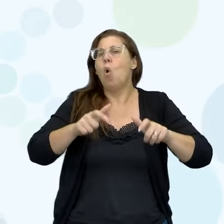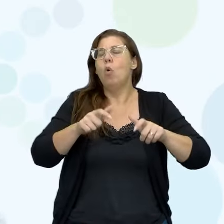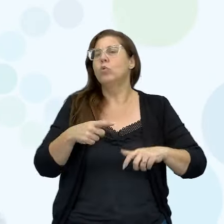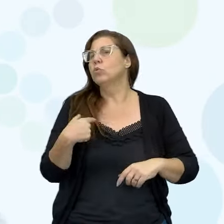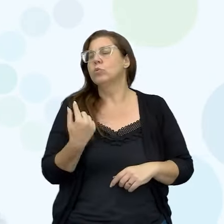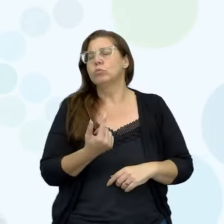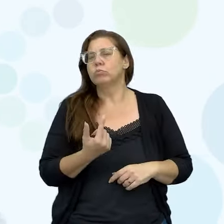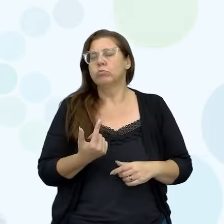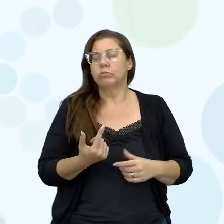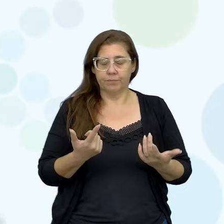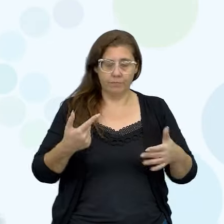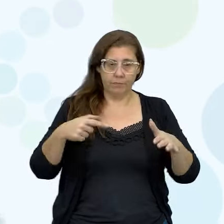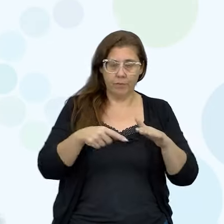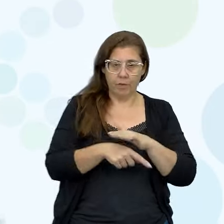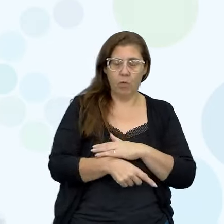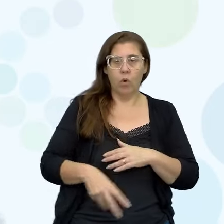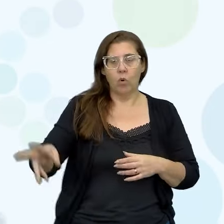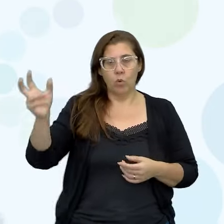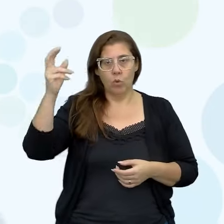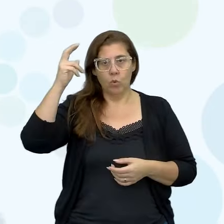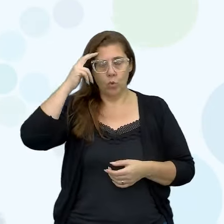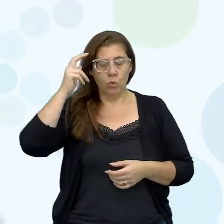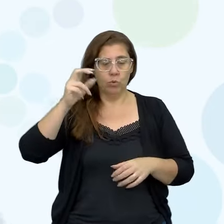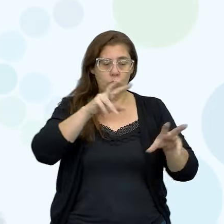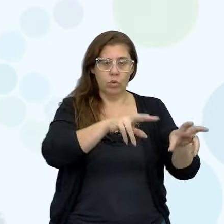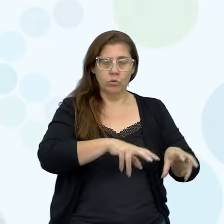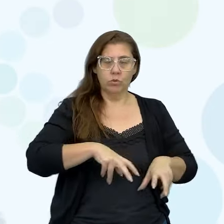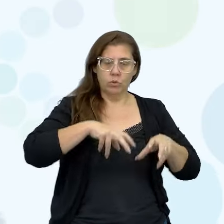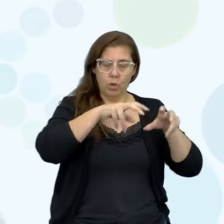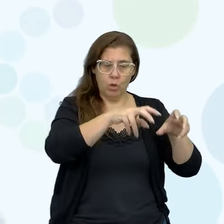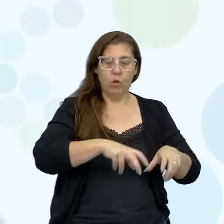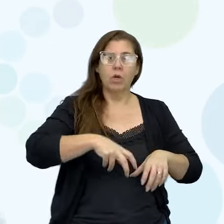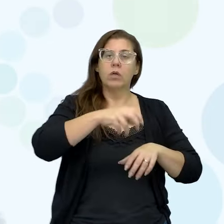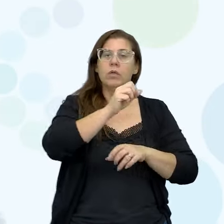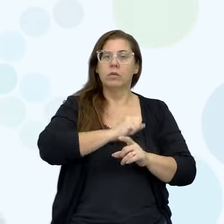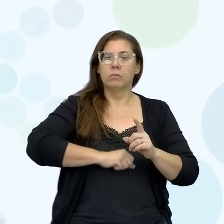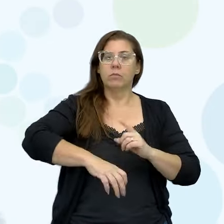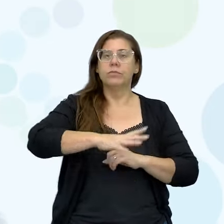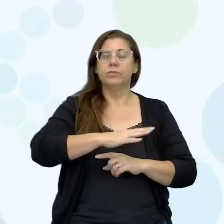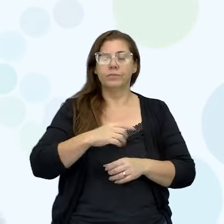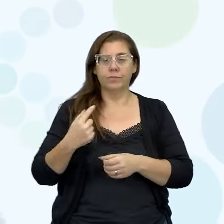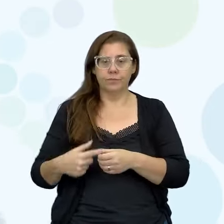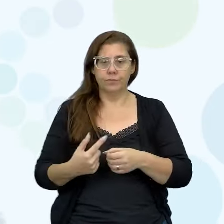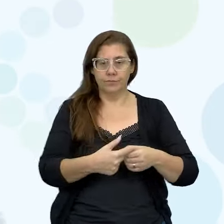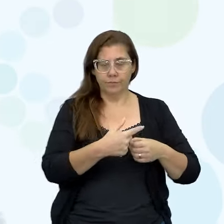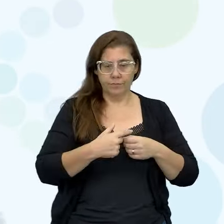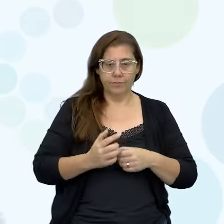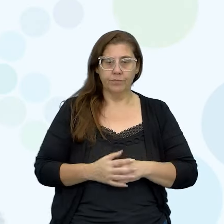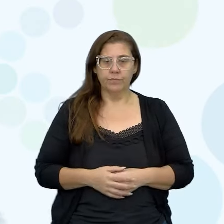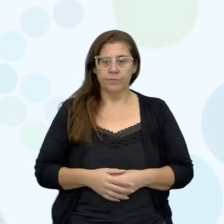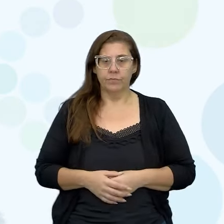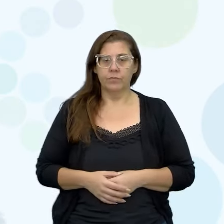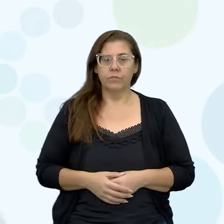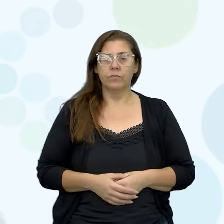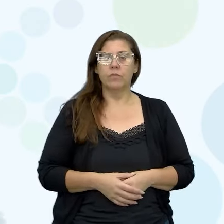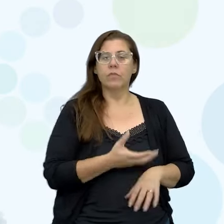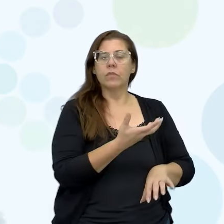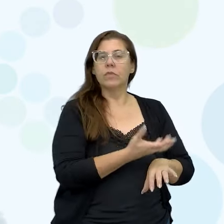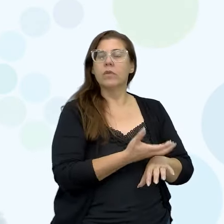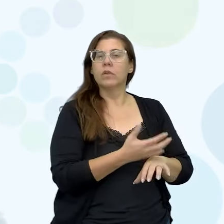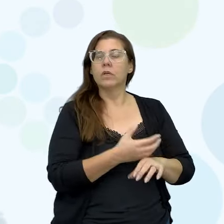Então, estamos no aprofundamento à cultura do solo do campo à cidade, a unidade curricular é o indivíduo e o ambiente, e o componente são